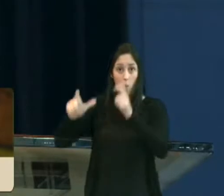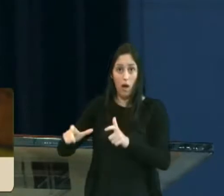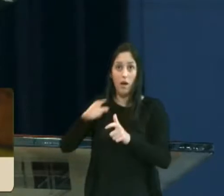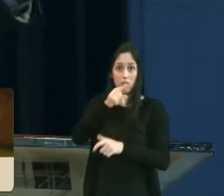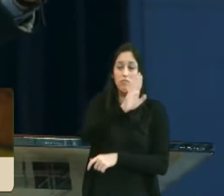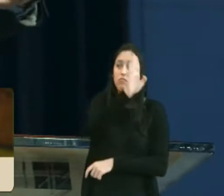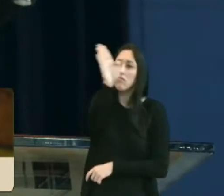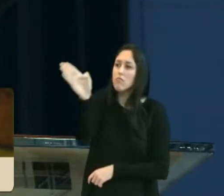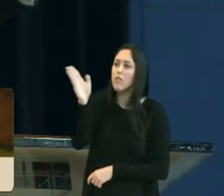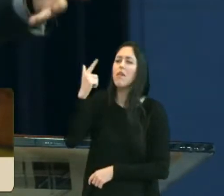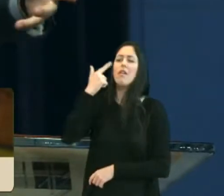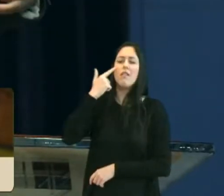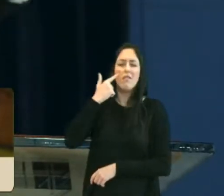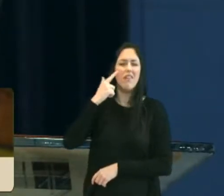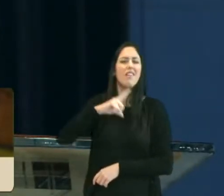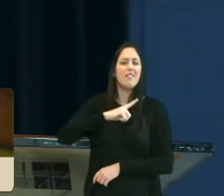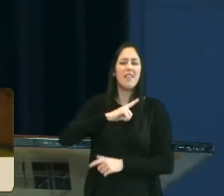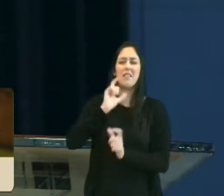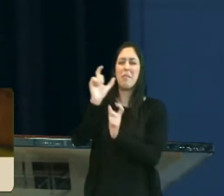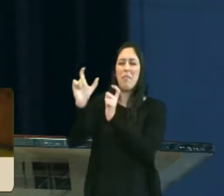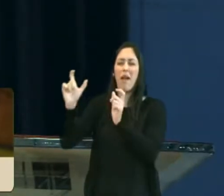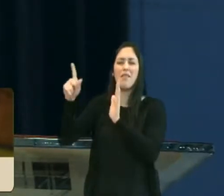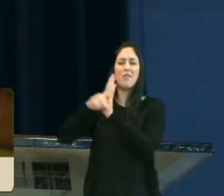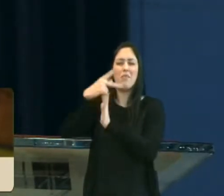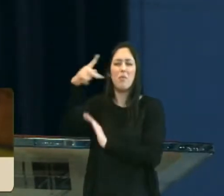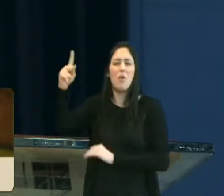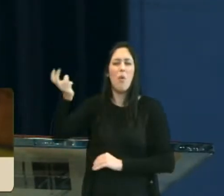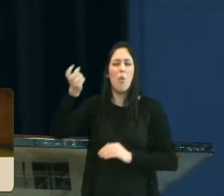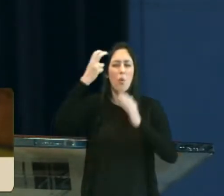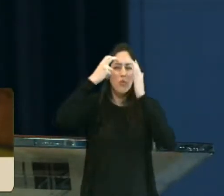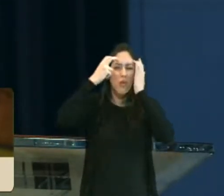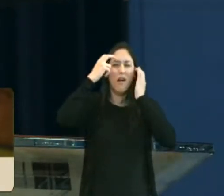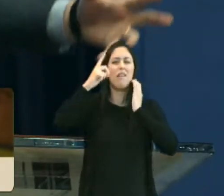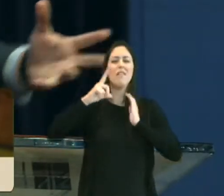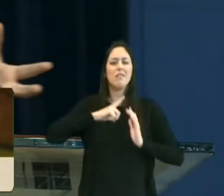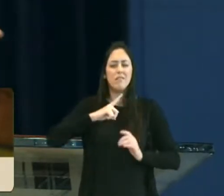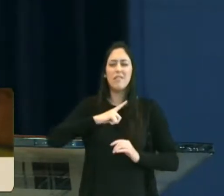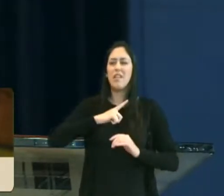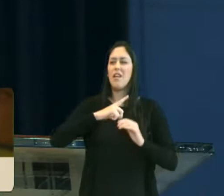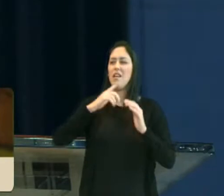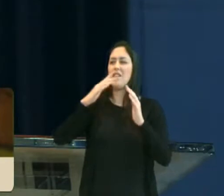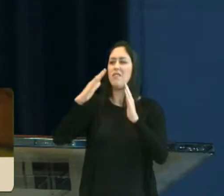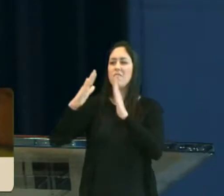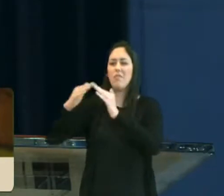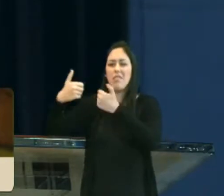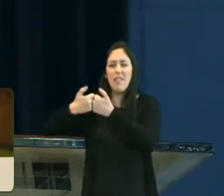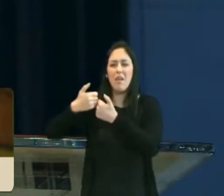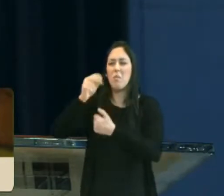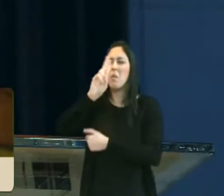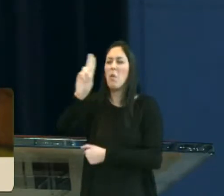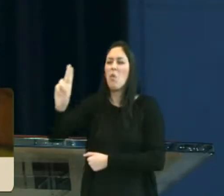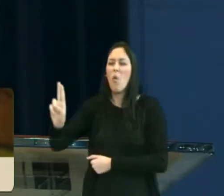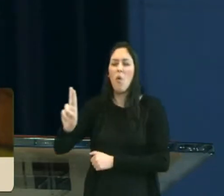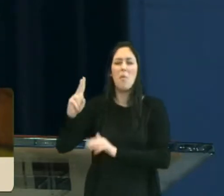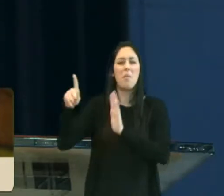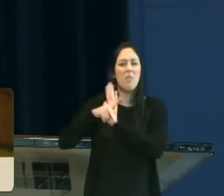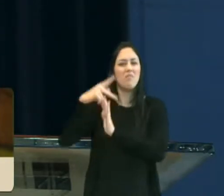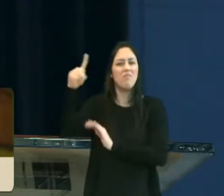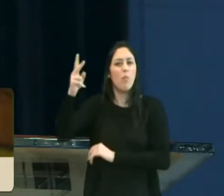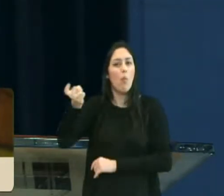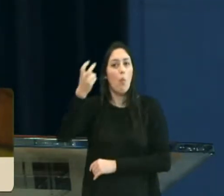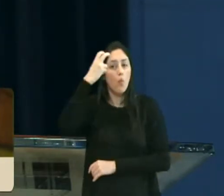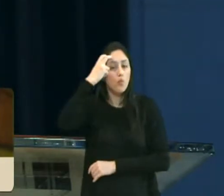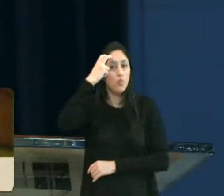diversas expressões culturais, inclusive de divindades, templos distintos. Aquele lugar